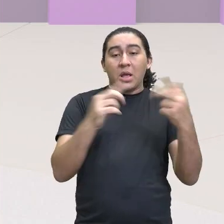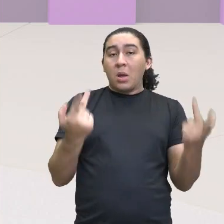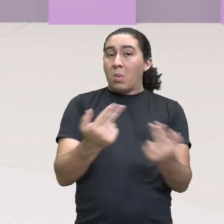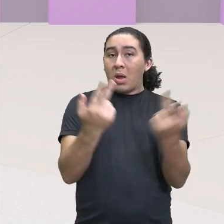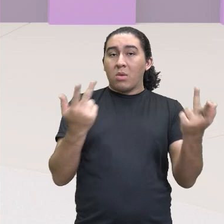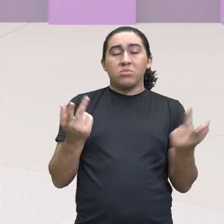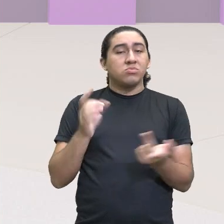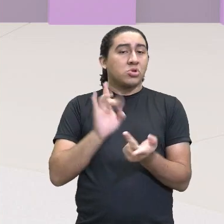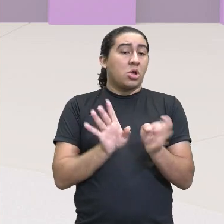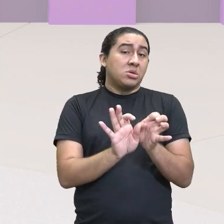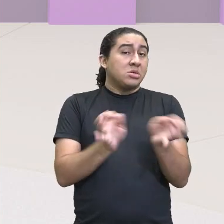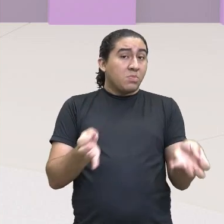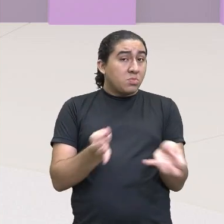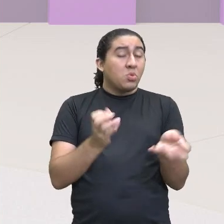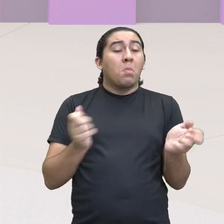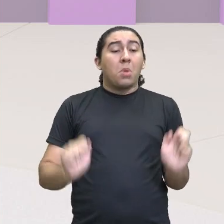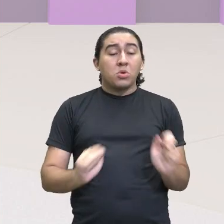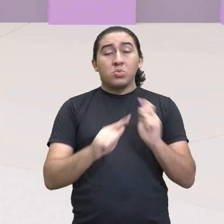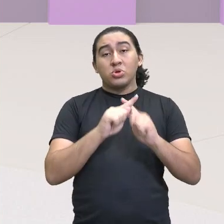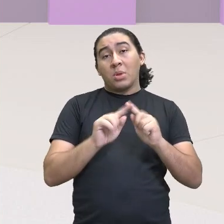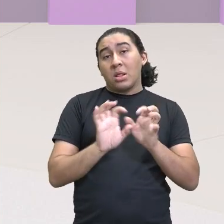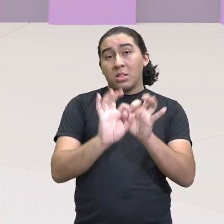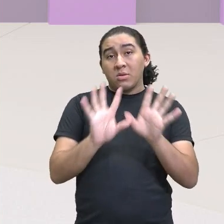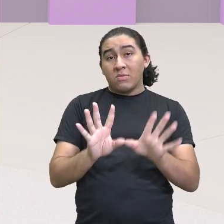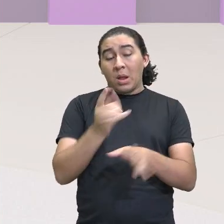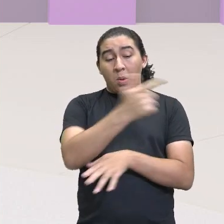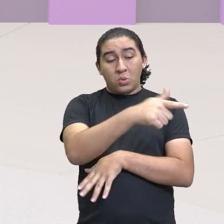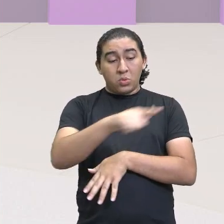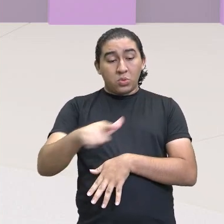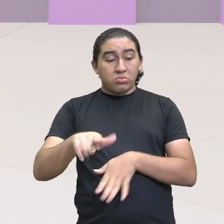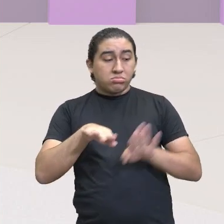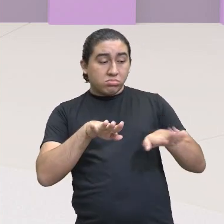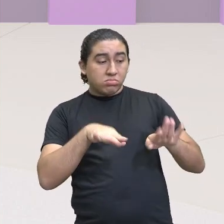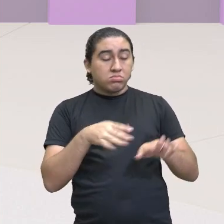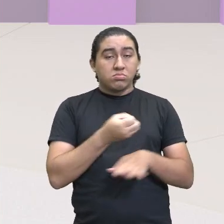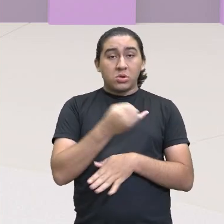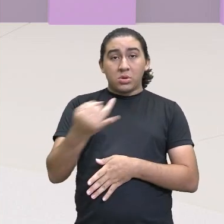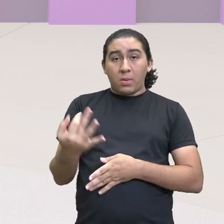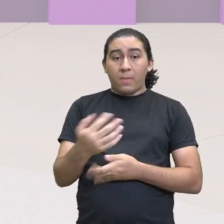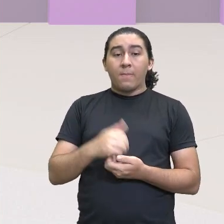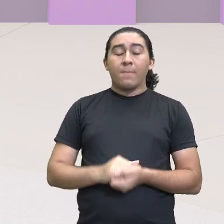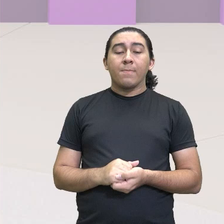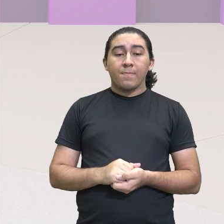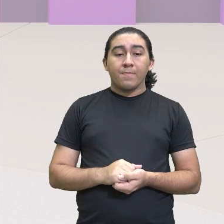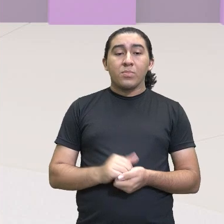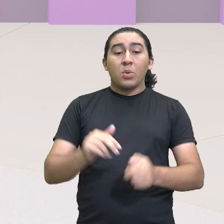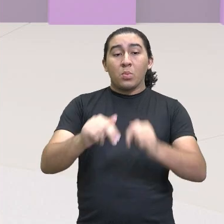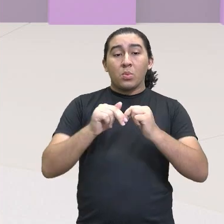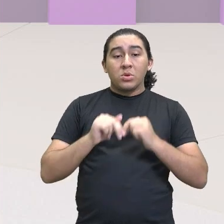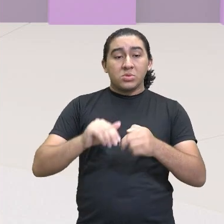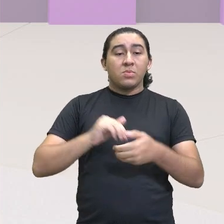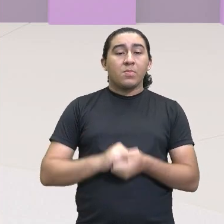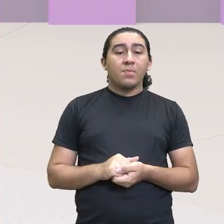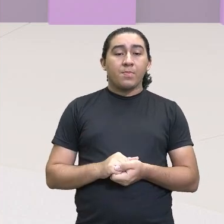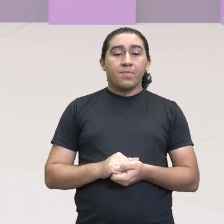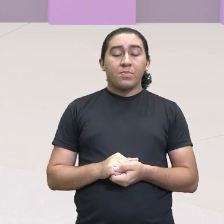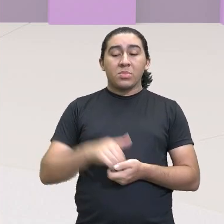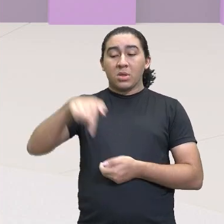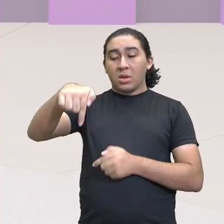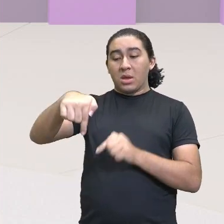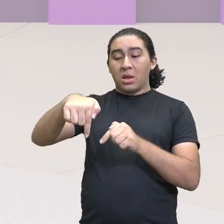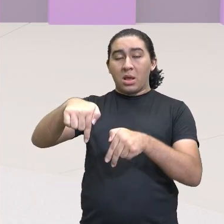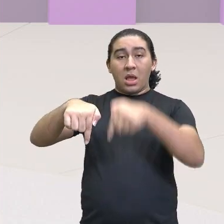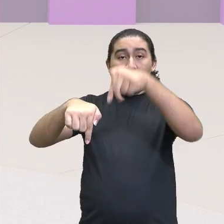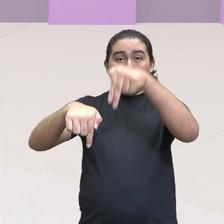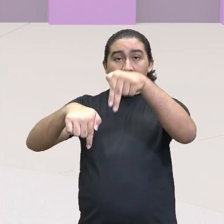ele mesmo quantas vezes forem esse número, certo? Então, por isso, o N ali, ó, no numerador, ele é o número de termos,